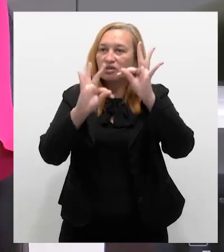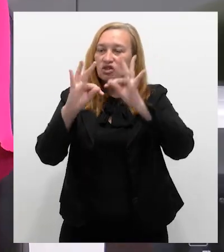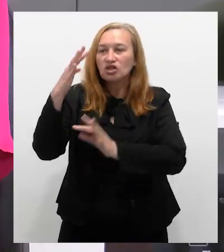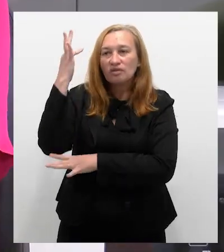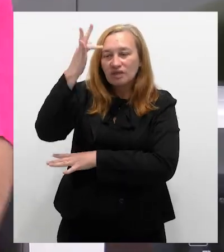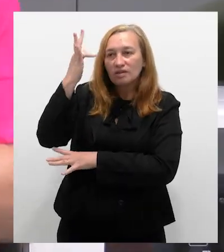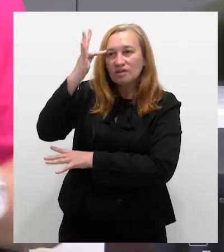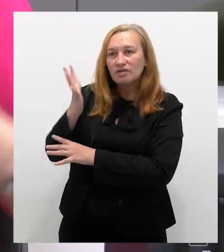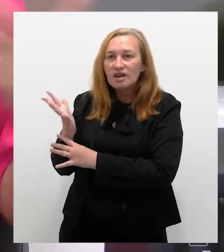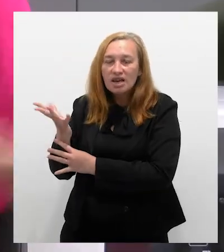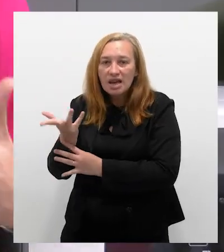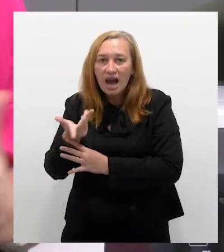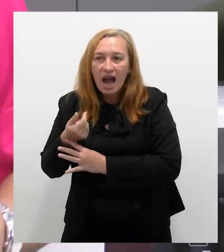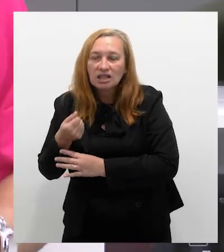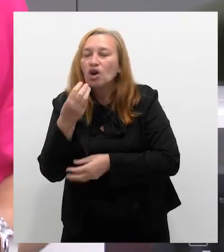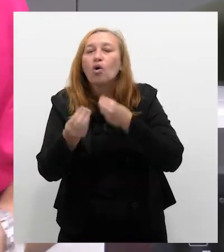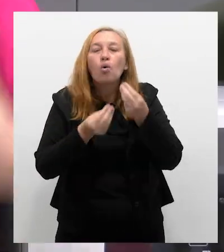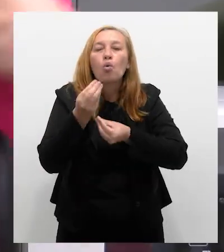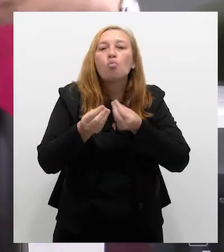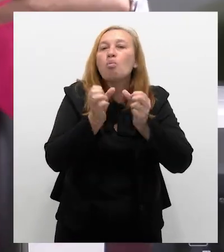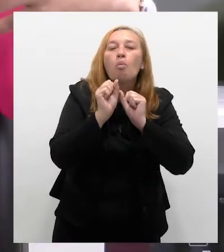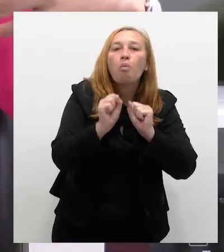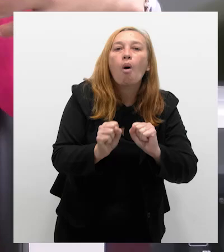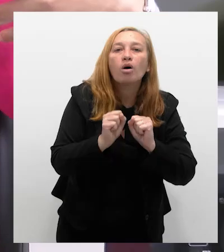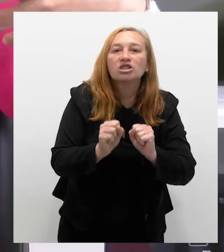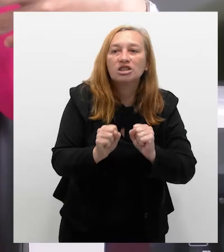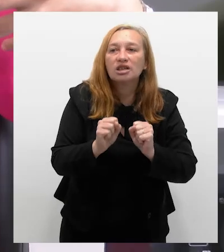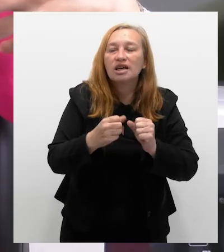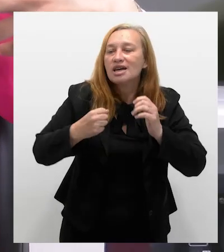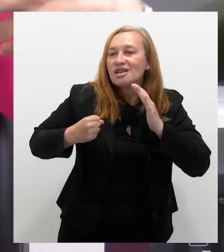arte? E como é que isso pode